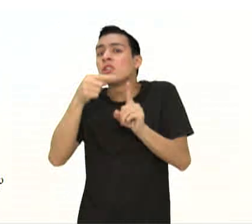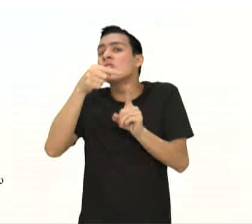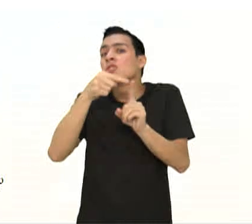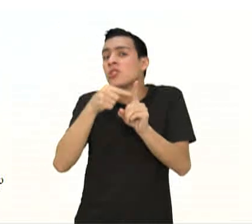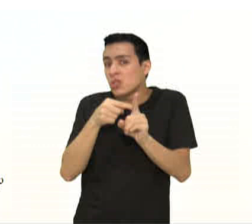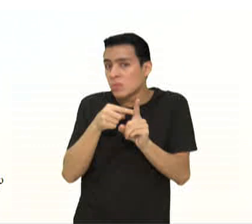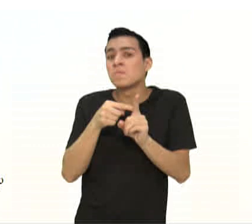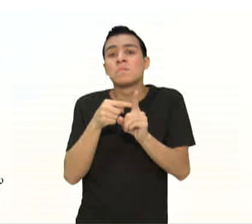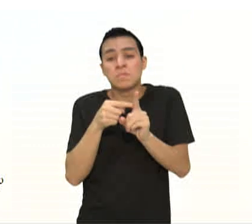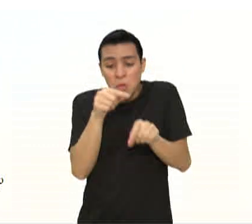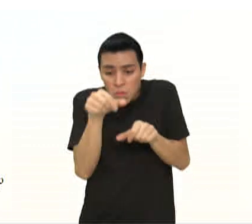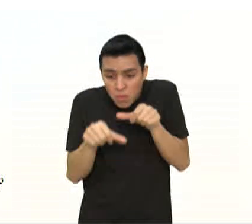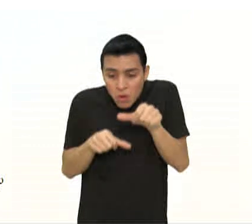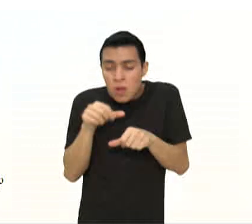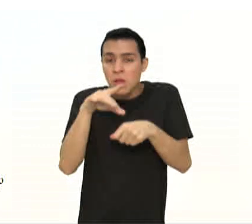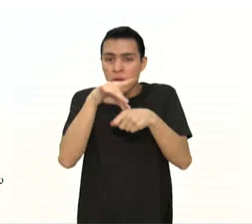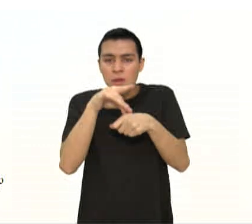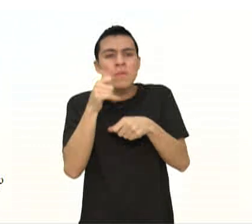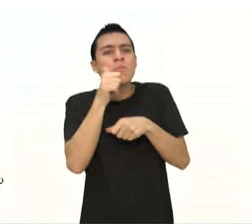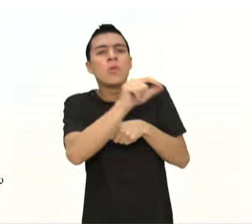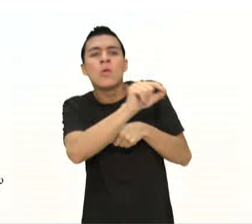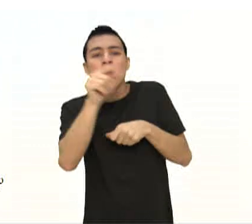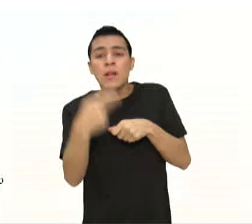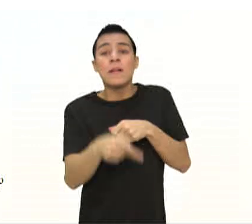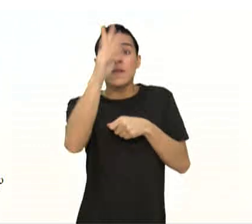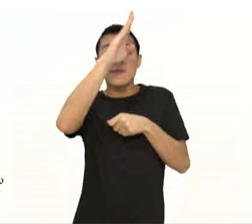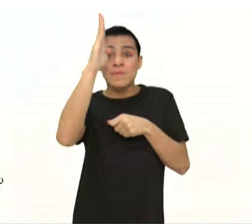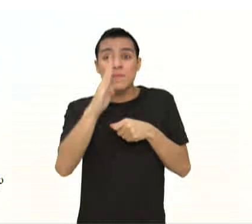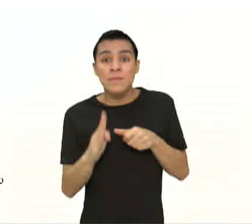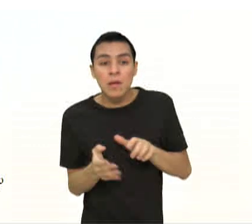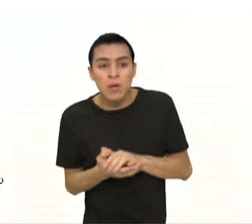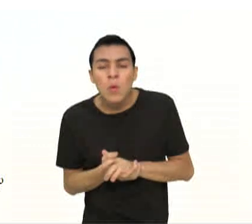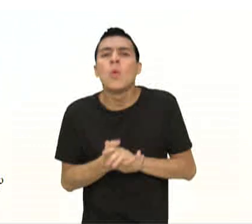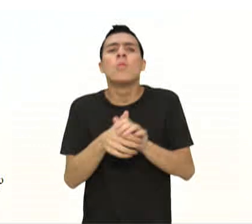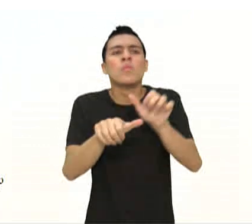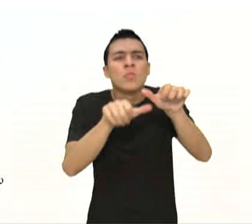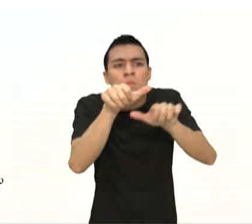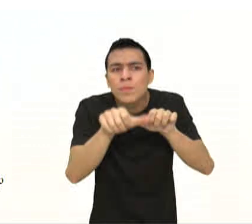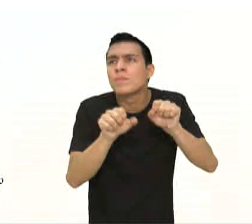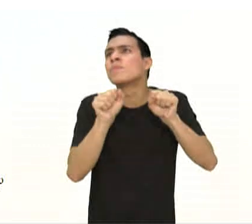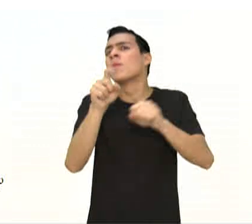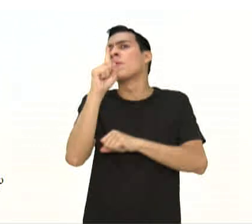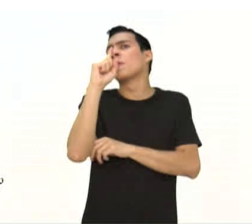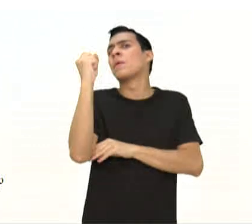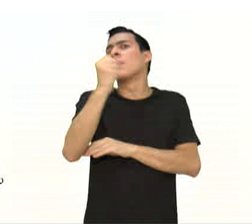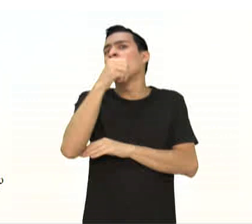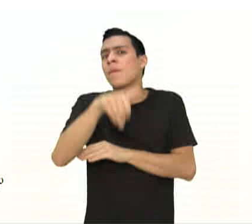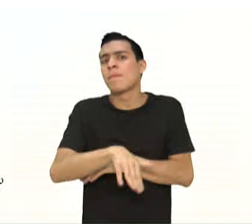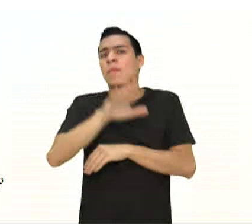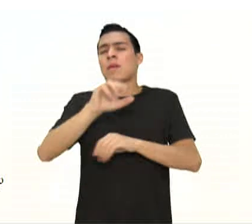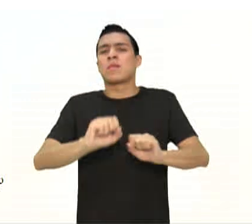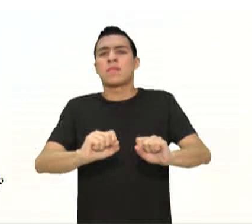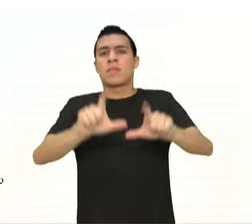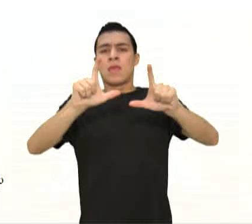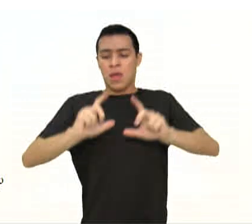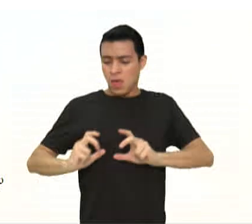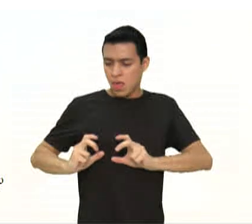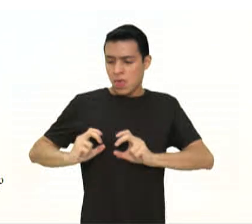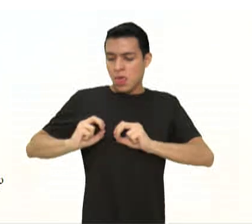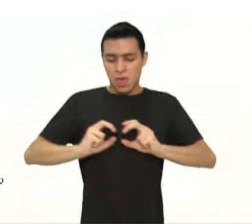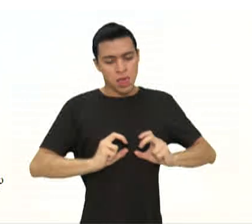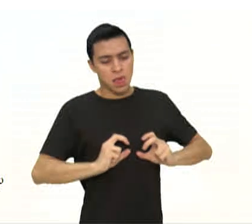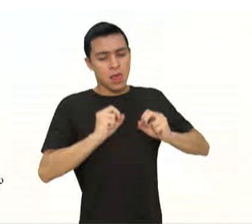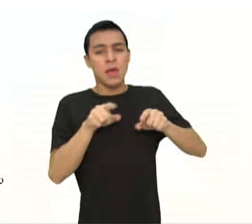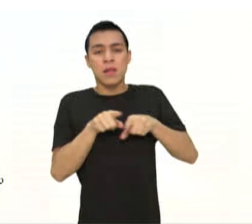BRCA1 e 2 em mulheres do país. As alterações indicam risco aumentado de câncer de mama e ovário